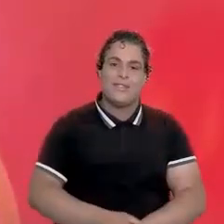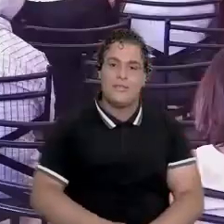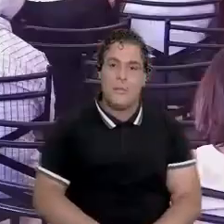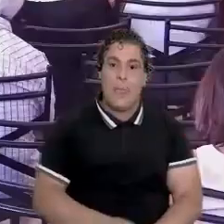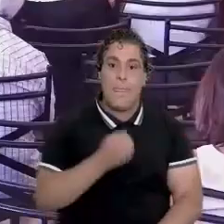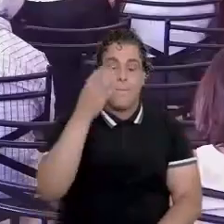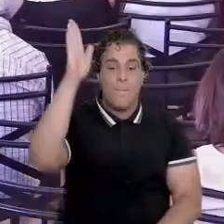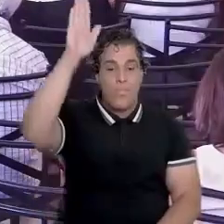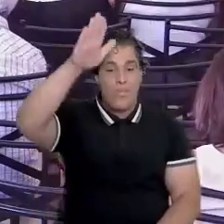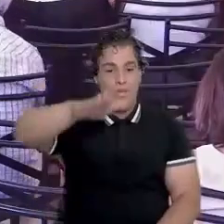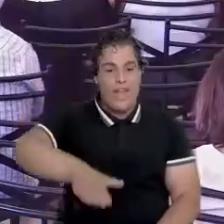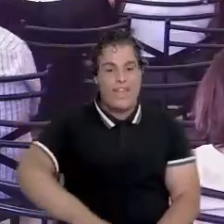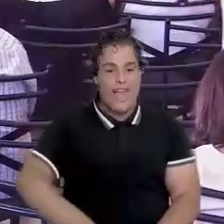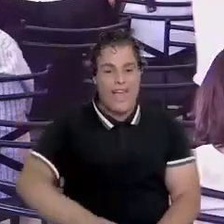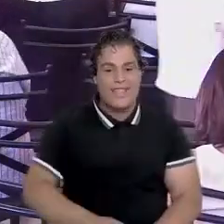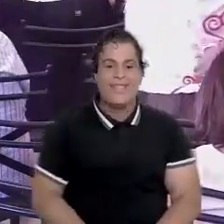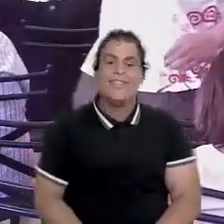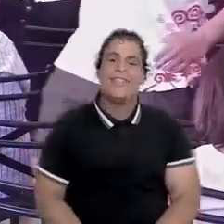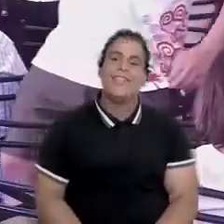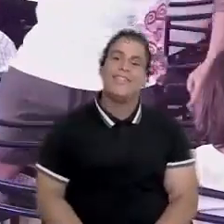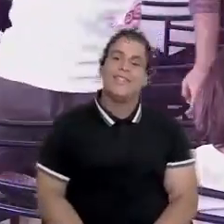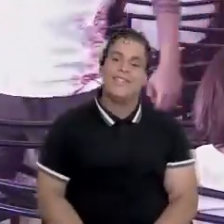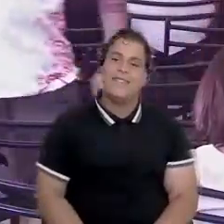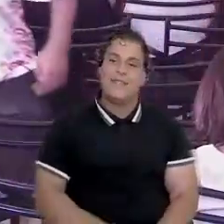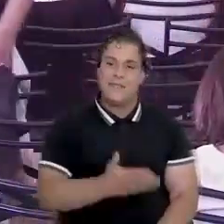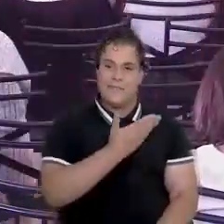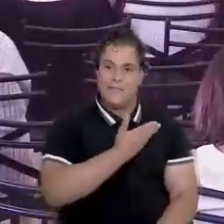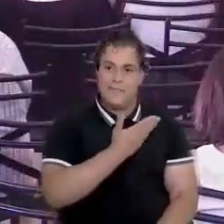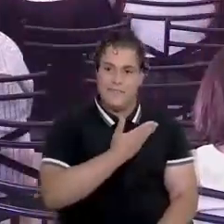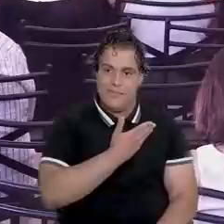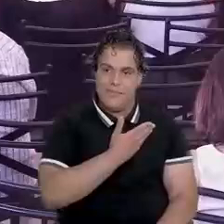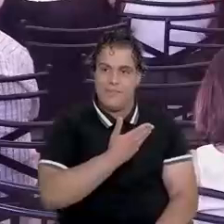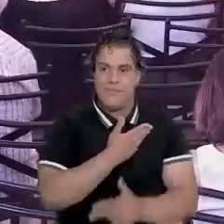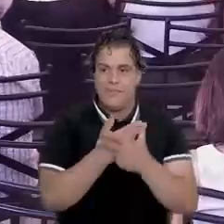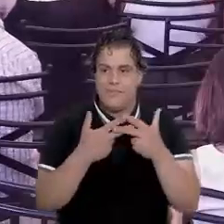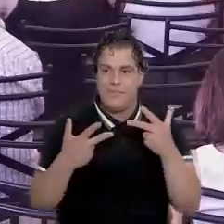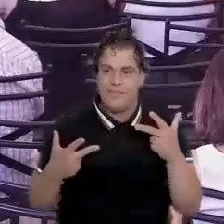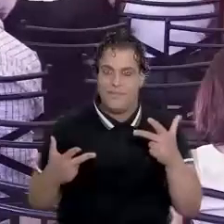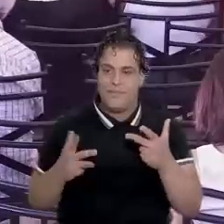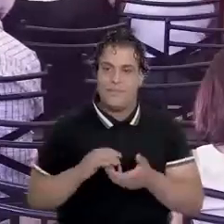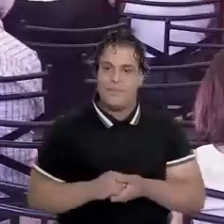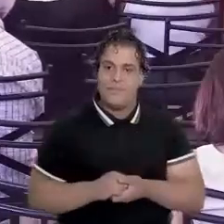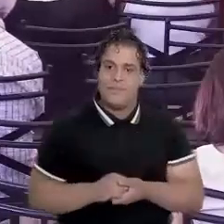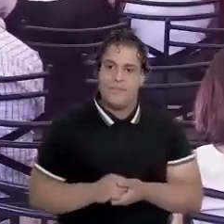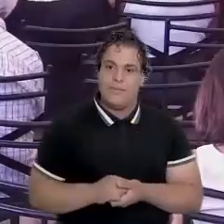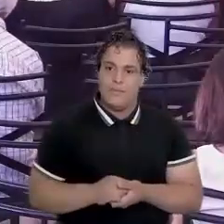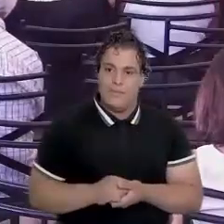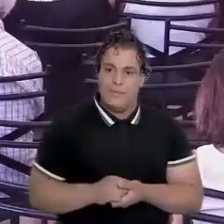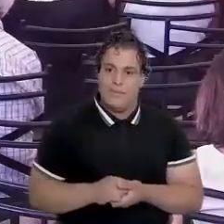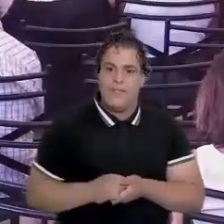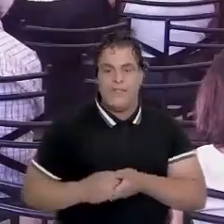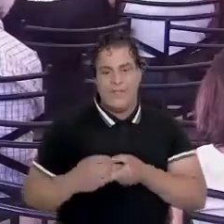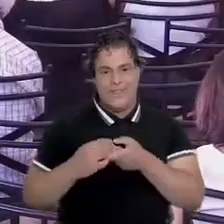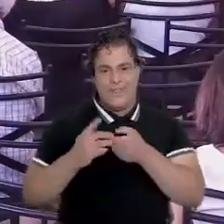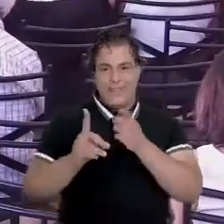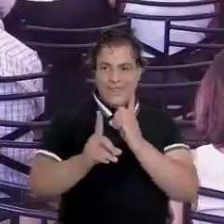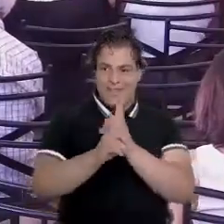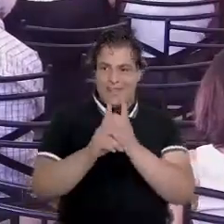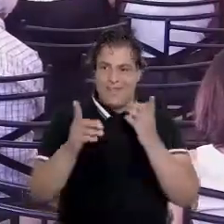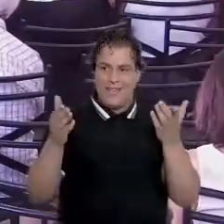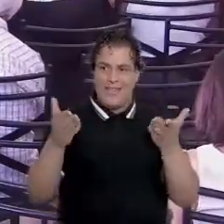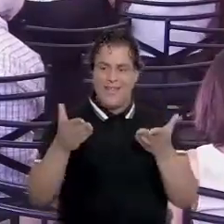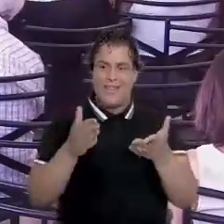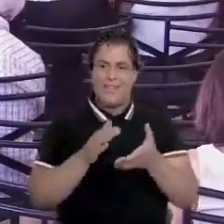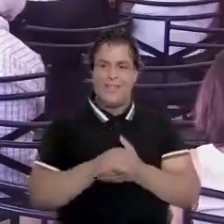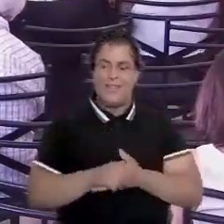Boa tarde, minhas amigas do coração, que eu estou vendo aí, o França, meu amigo, alguns que eu encontrei recentemente. Eu